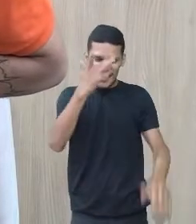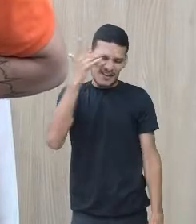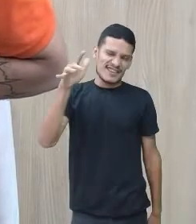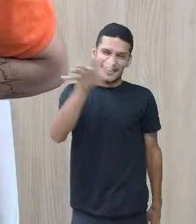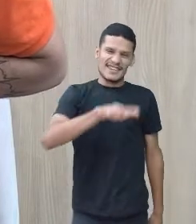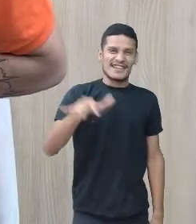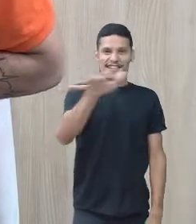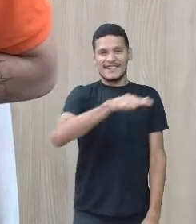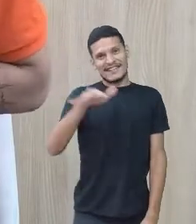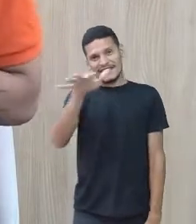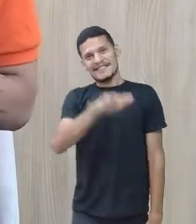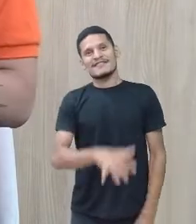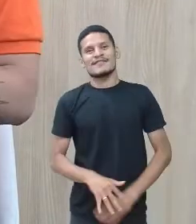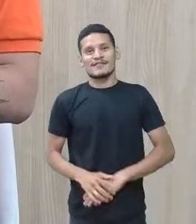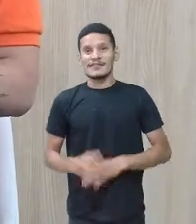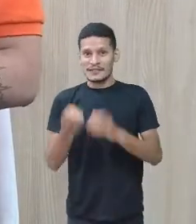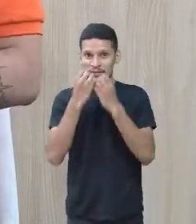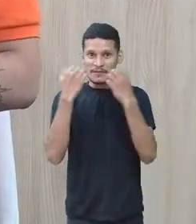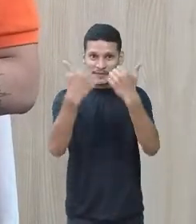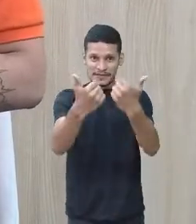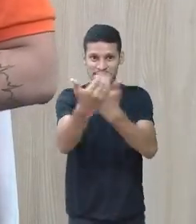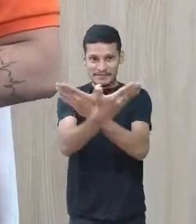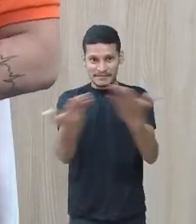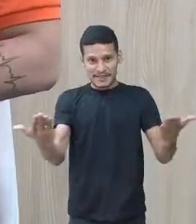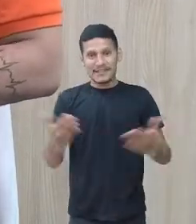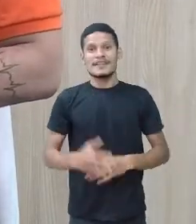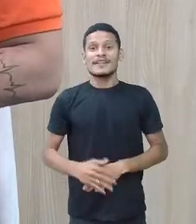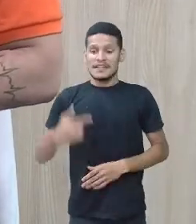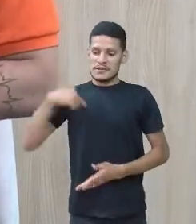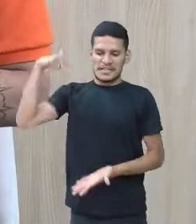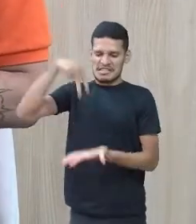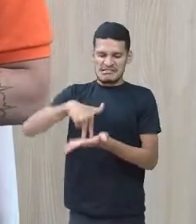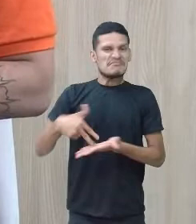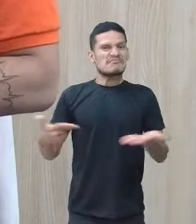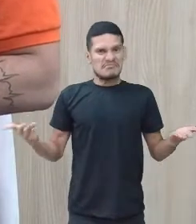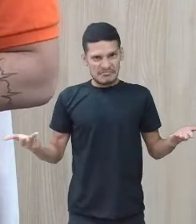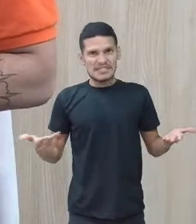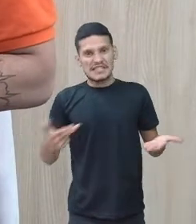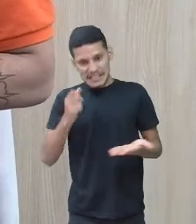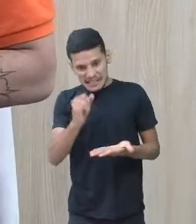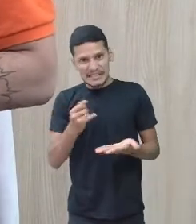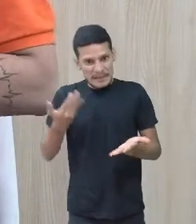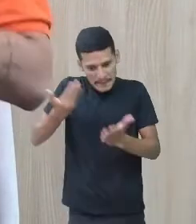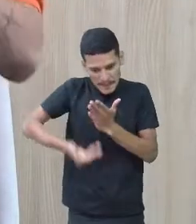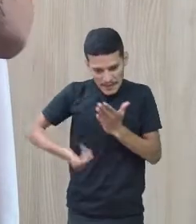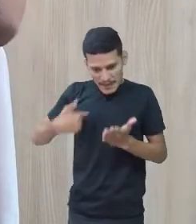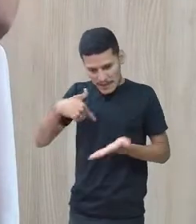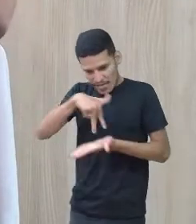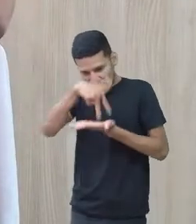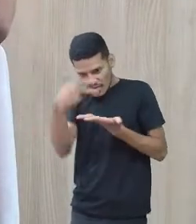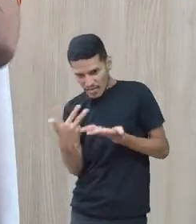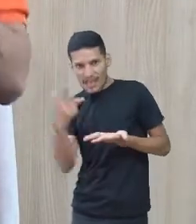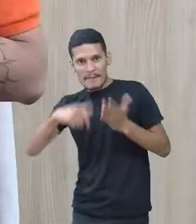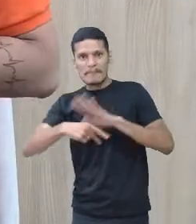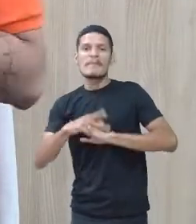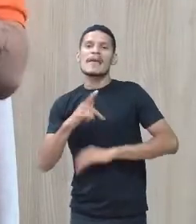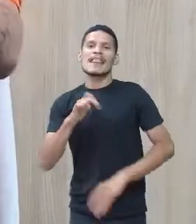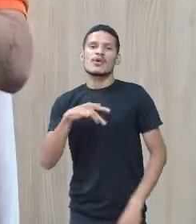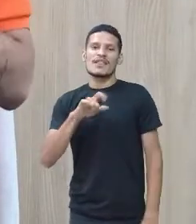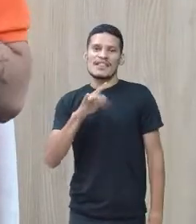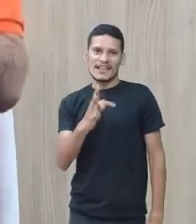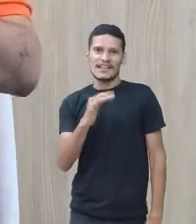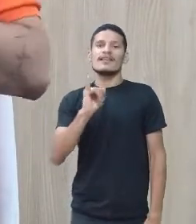Fala, minha benção! Tudo bem com vocês? Tô na área, viu? Se derrubar é pênalti. Isso aí mesmo. Se